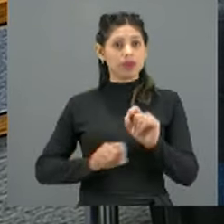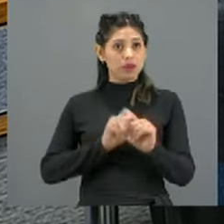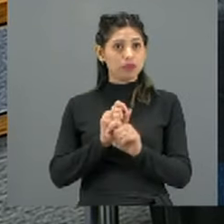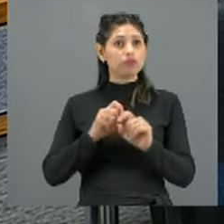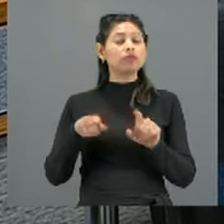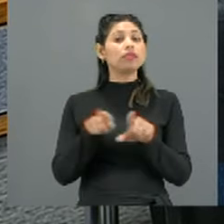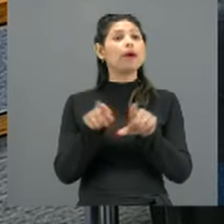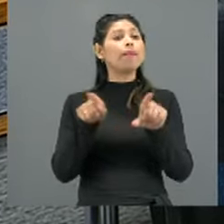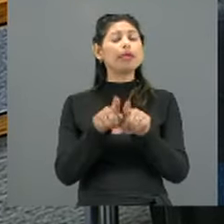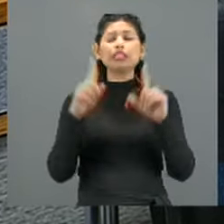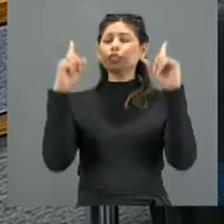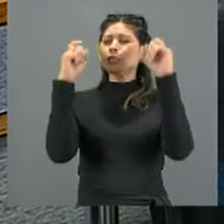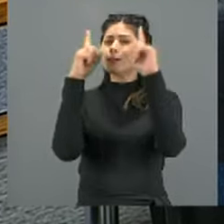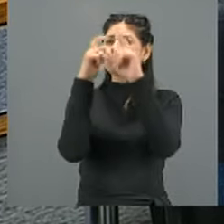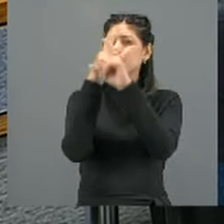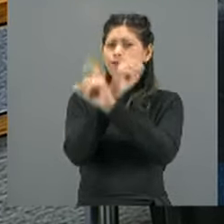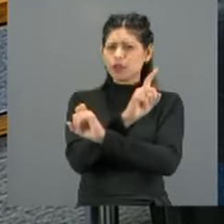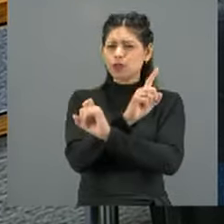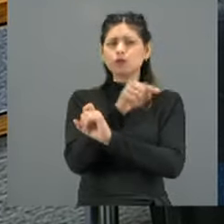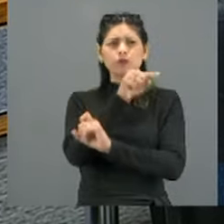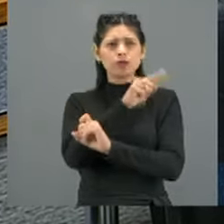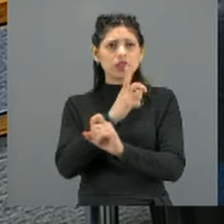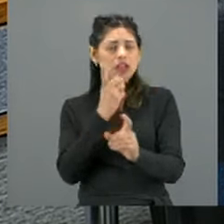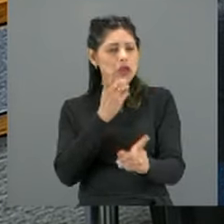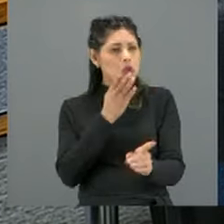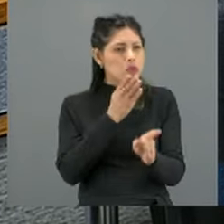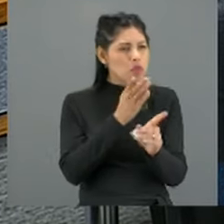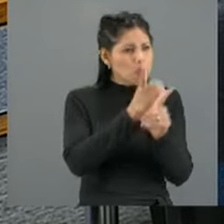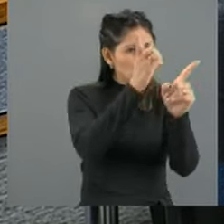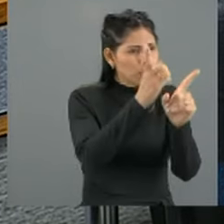difícil você encontrar uma pessoa